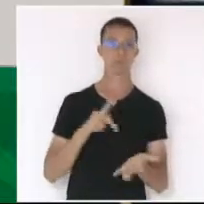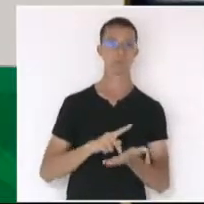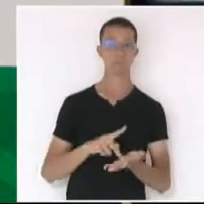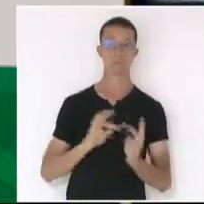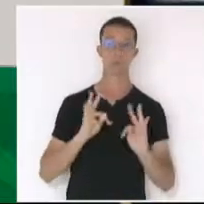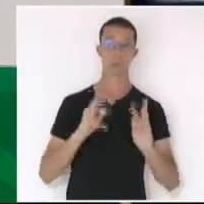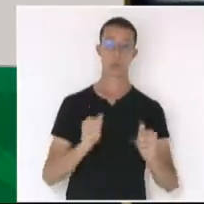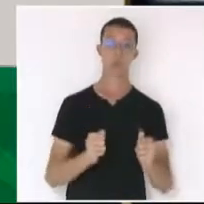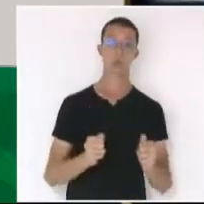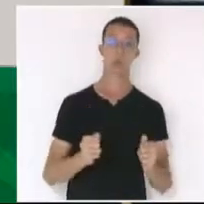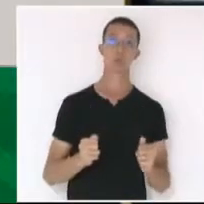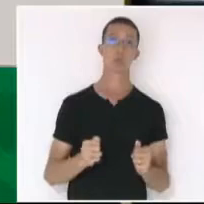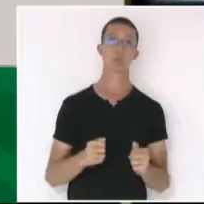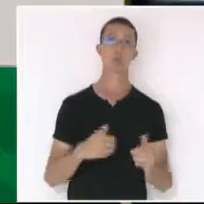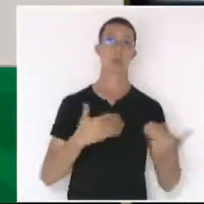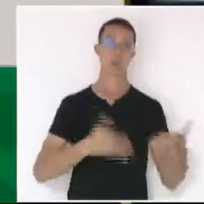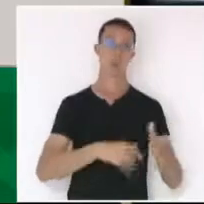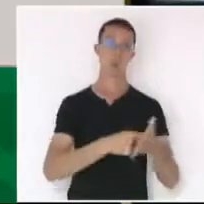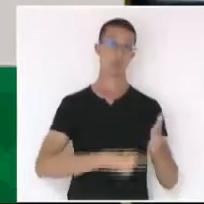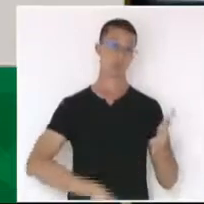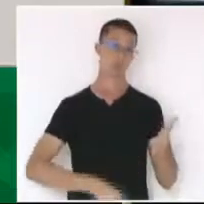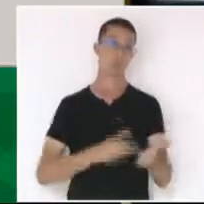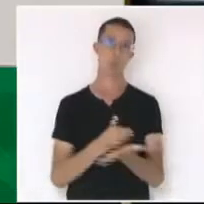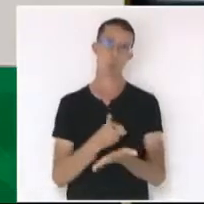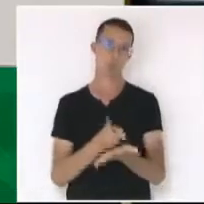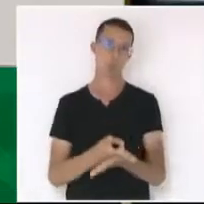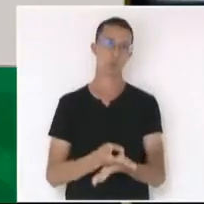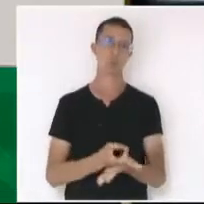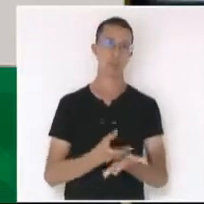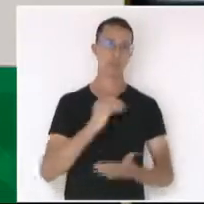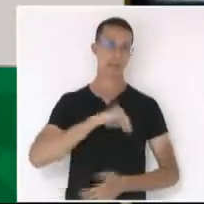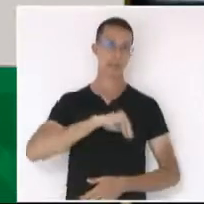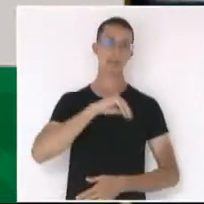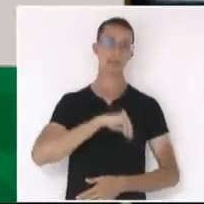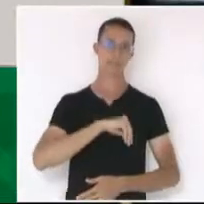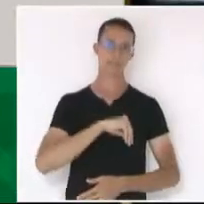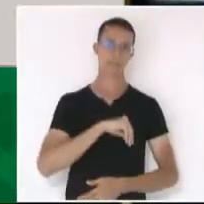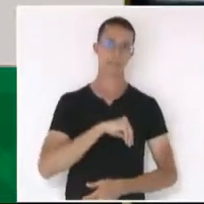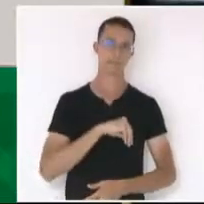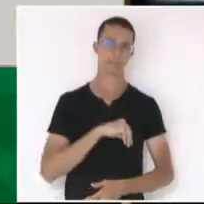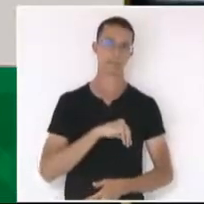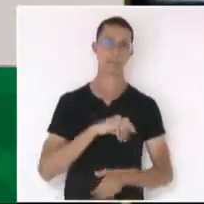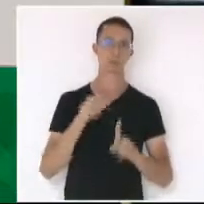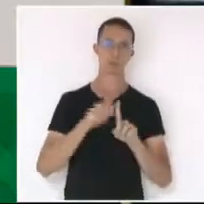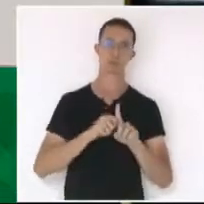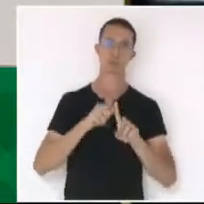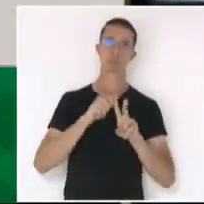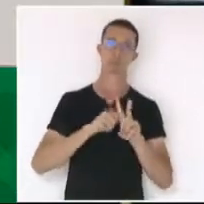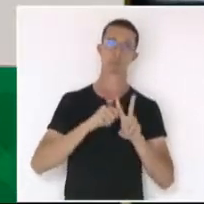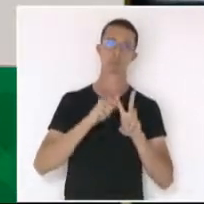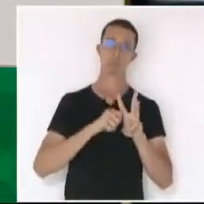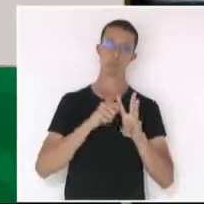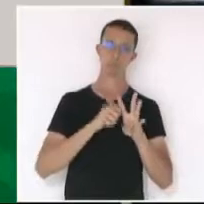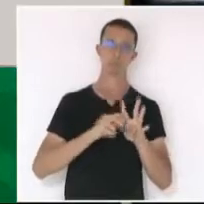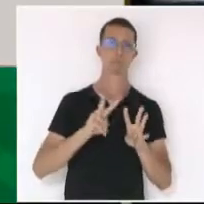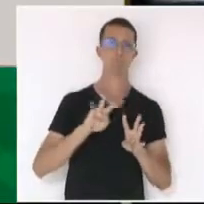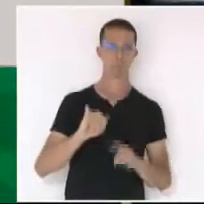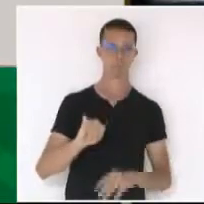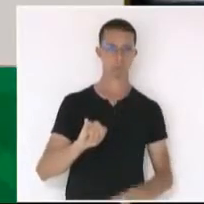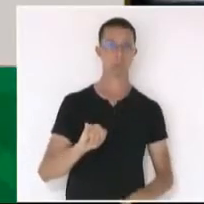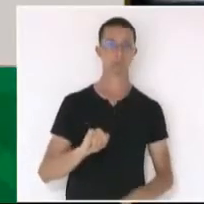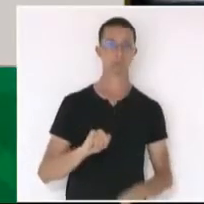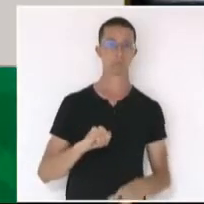são concursados vamos continuar na folha de pagamento e recebendo regularmente no dia de pagamento do Estado